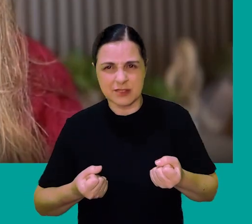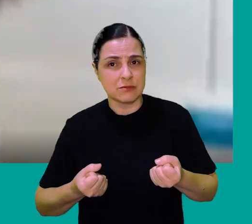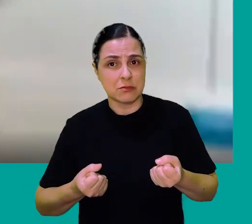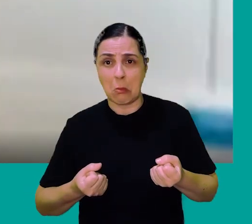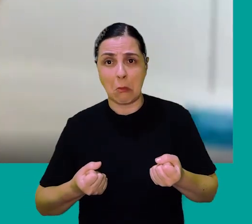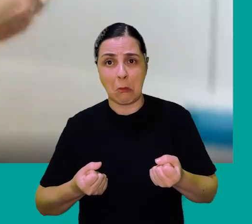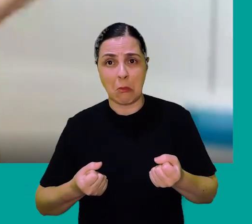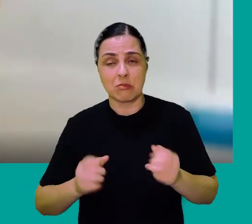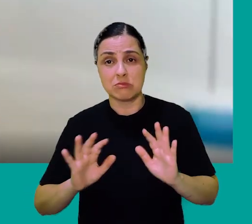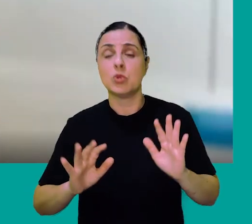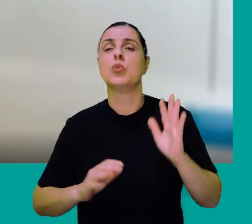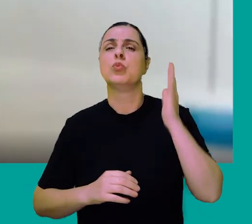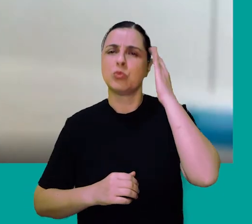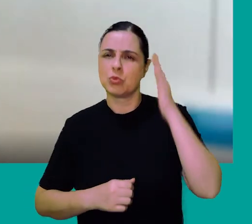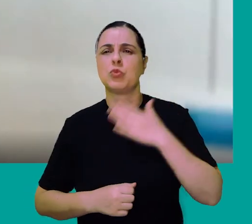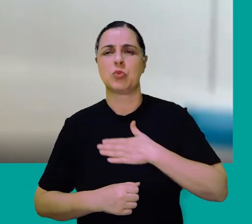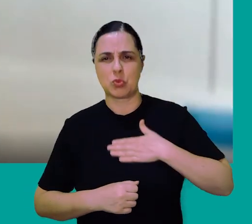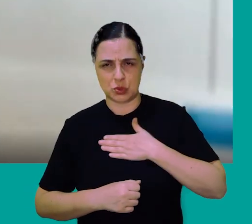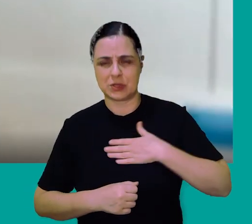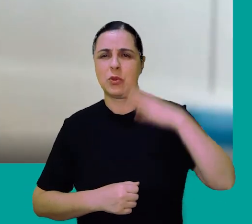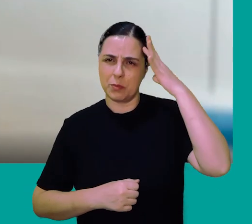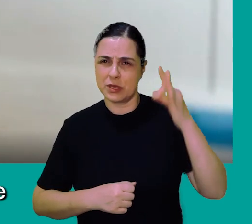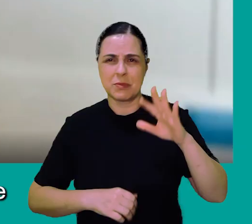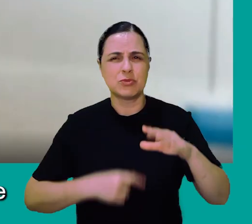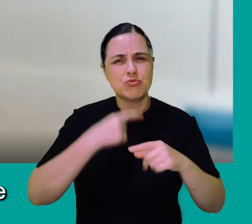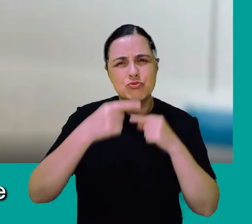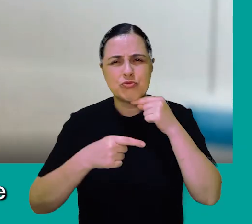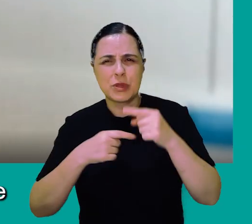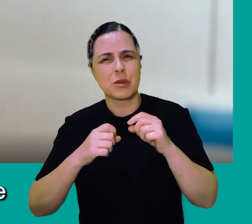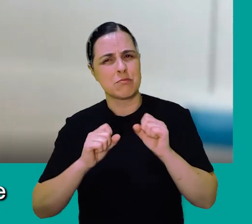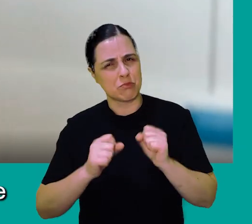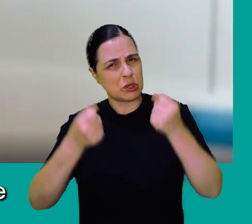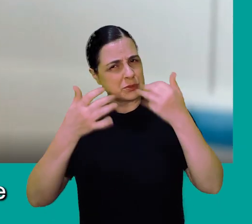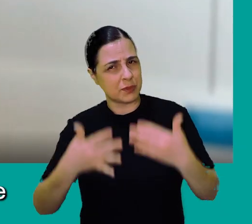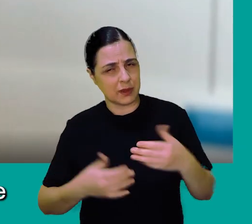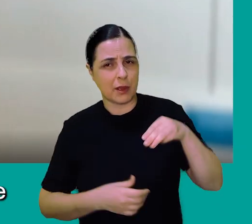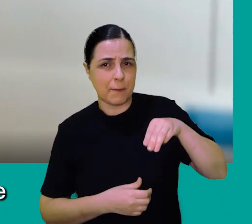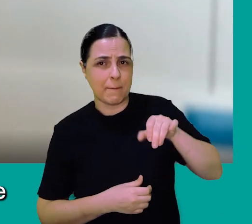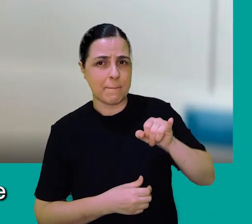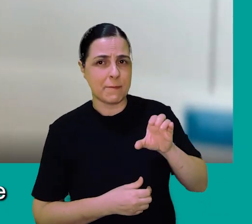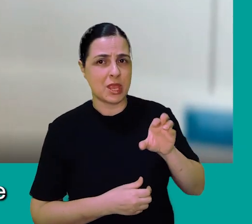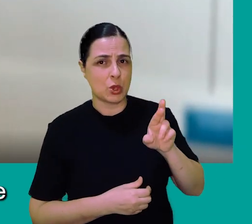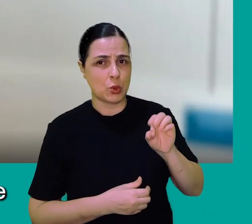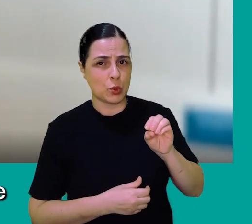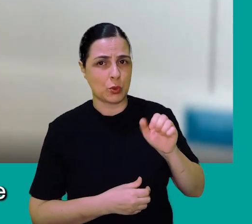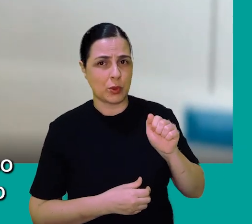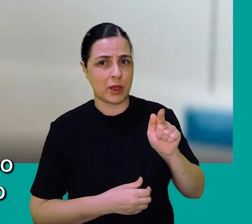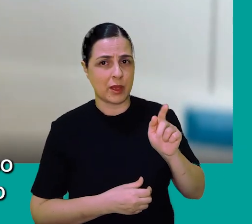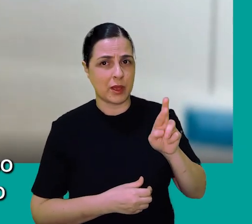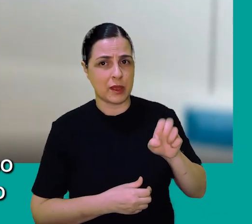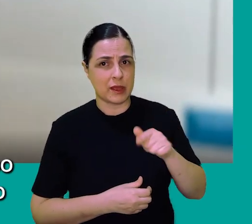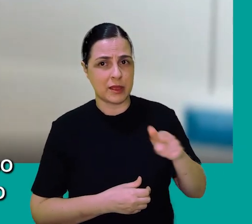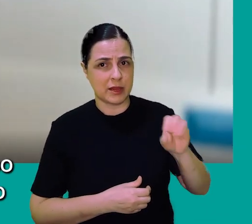Não, eu gostei, eu entendi algumas coisas, mas tenho umas dúvidas. A gente podia falar que assim, a microagressão, ela é quase